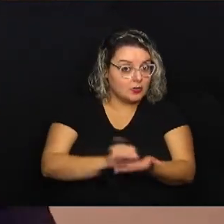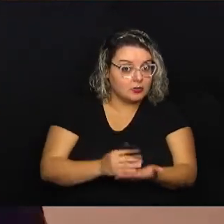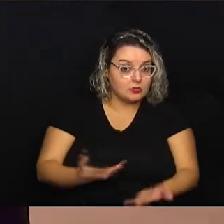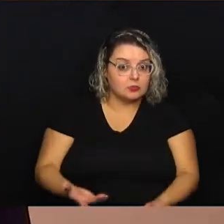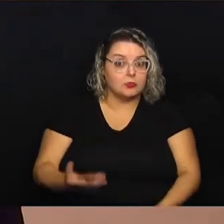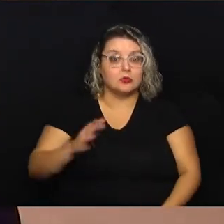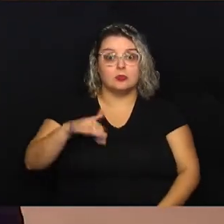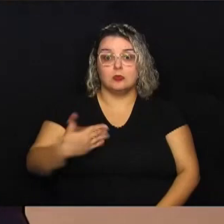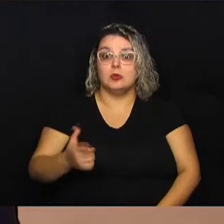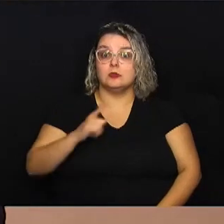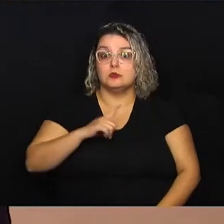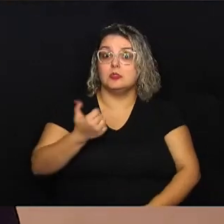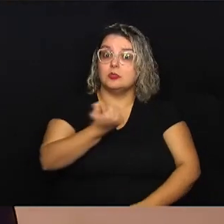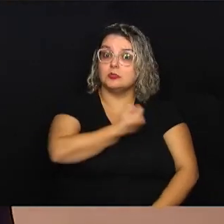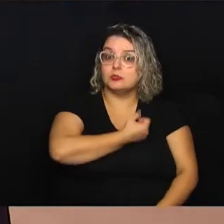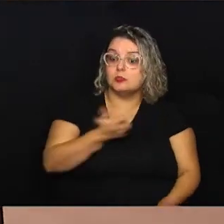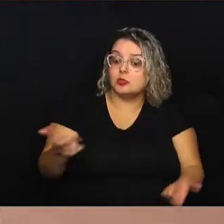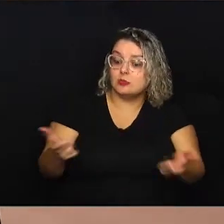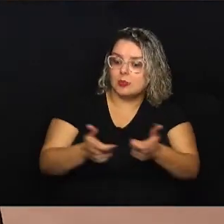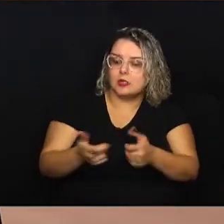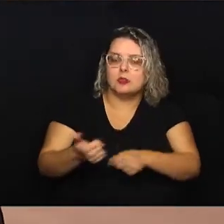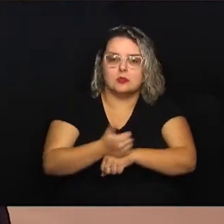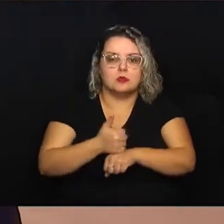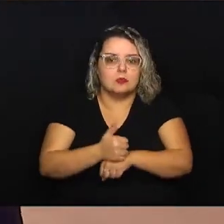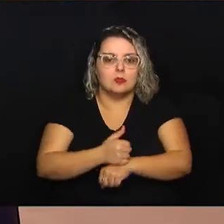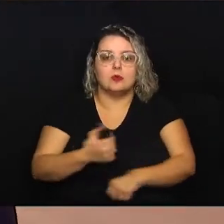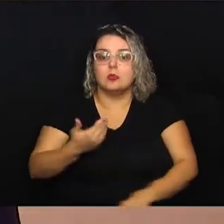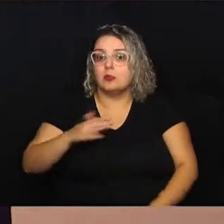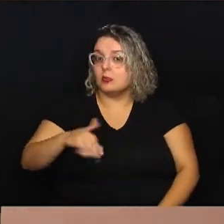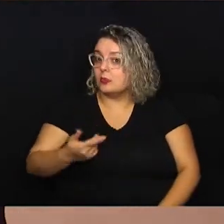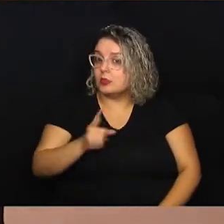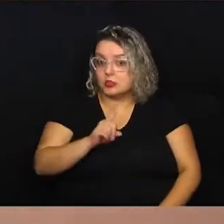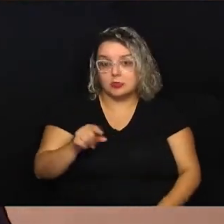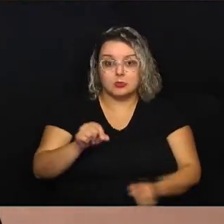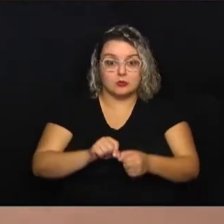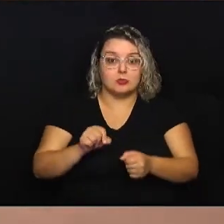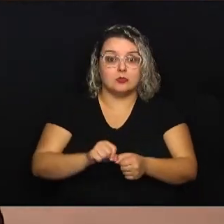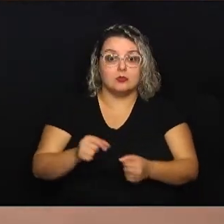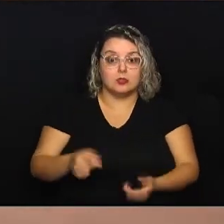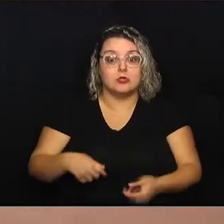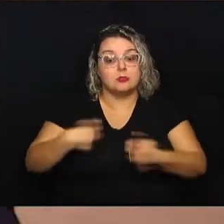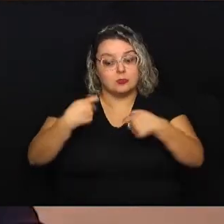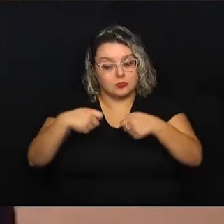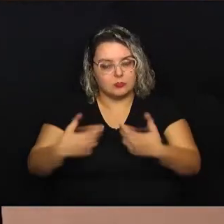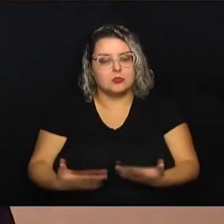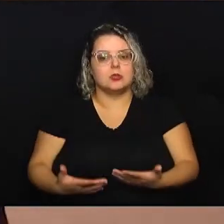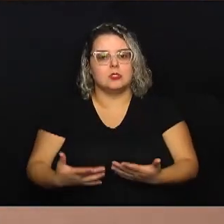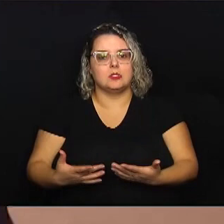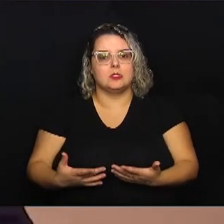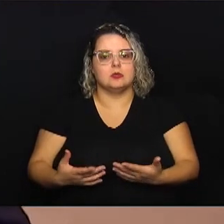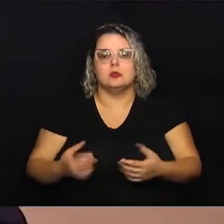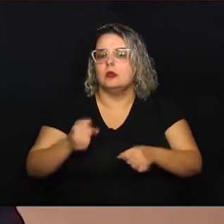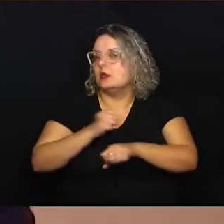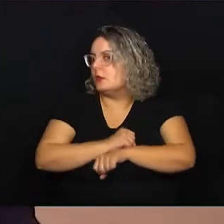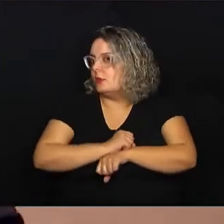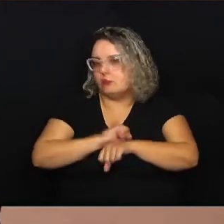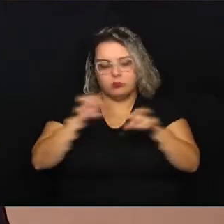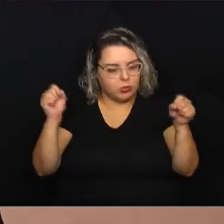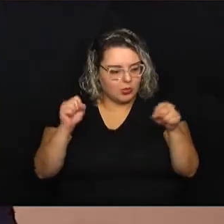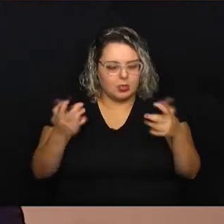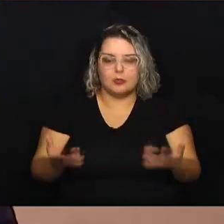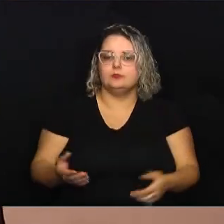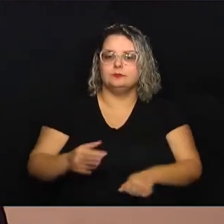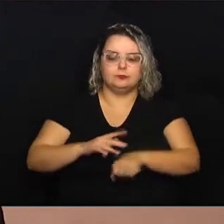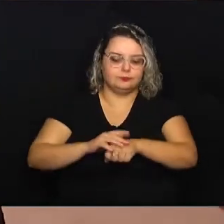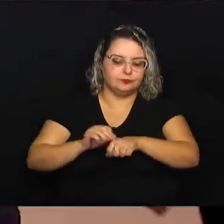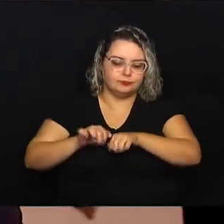menor desses profissionais, quando esses profissionais não estão fazendo a diligência necessária, explodem as